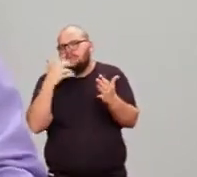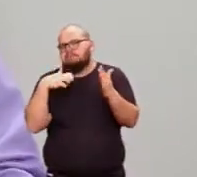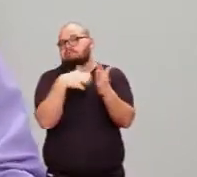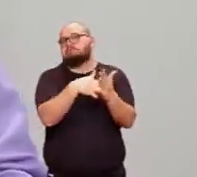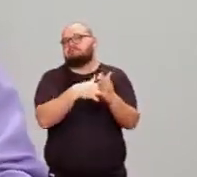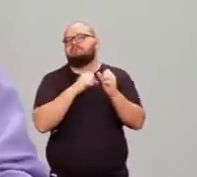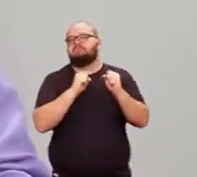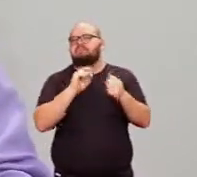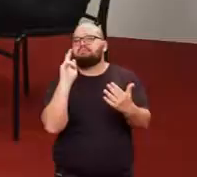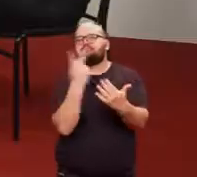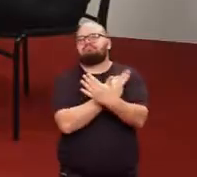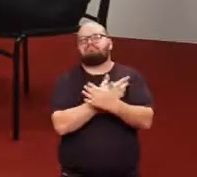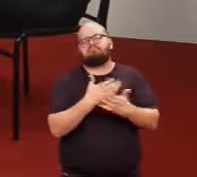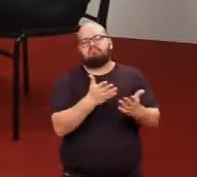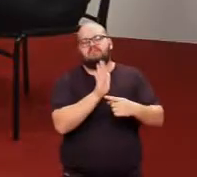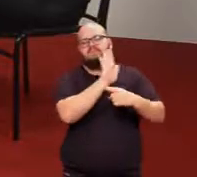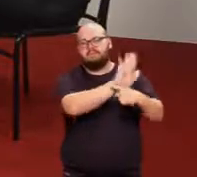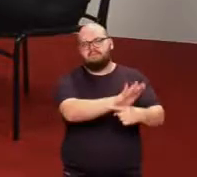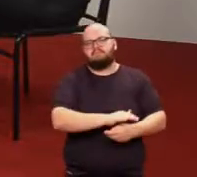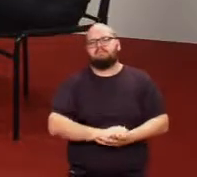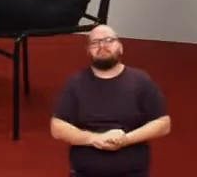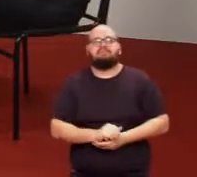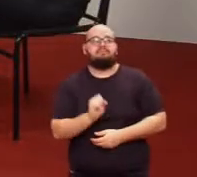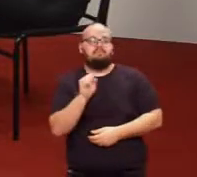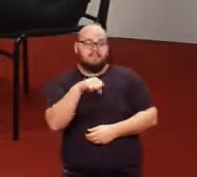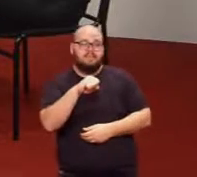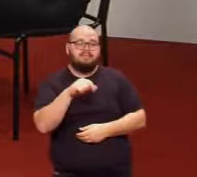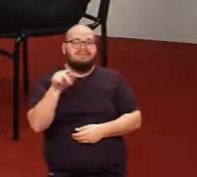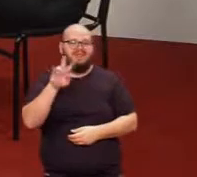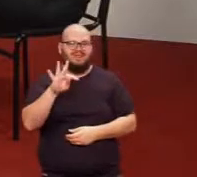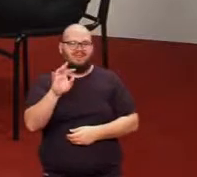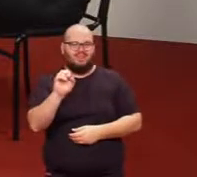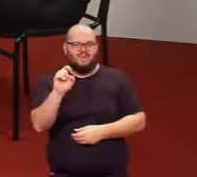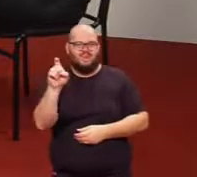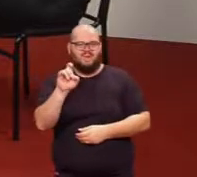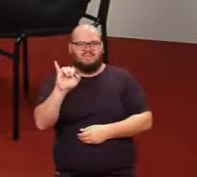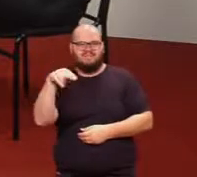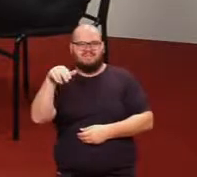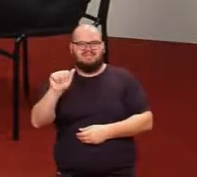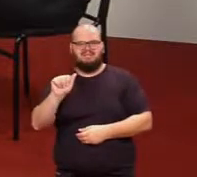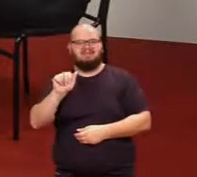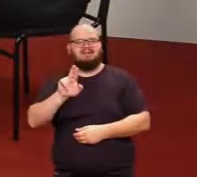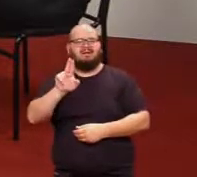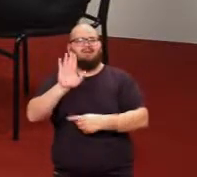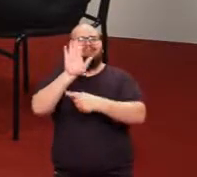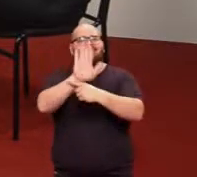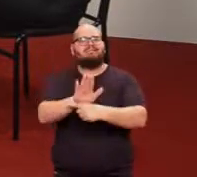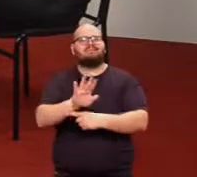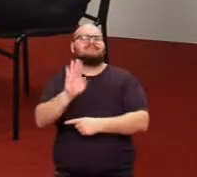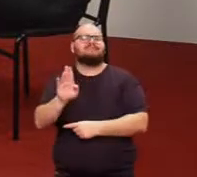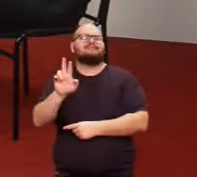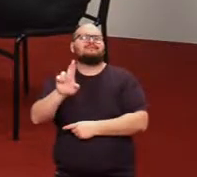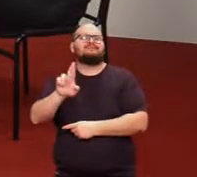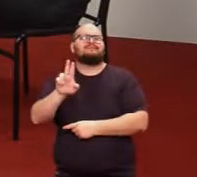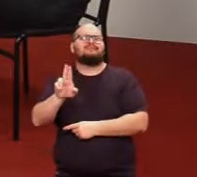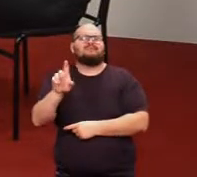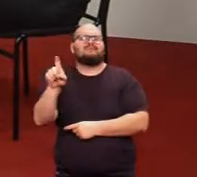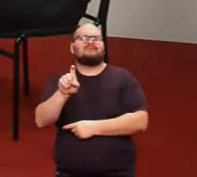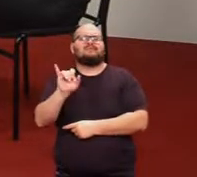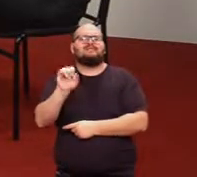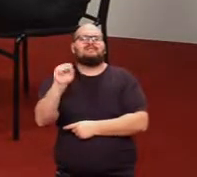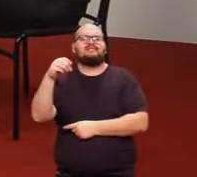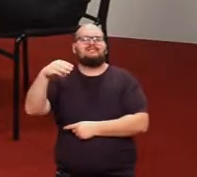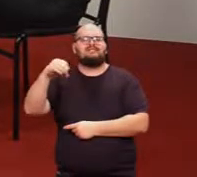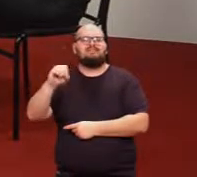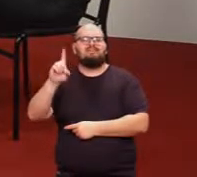um acidente, como a gente comentou. Isso. A gente também usa a toxina para pacientes bruxômanos. Por exemplo, o